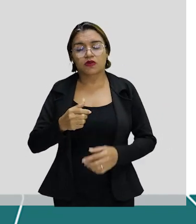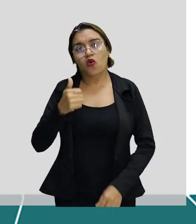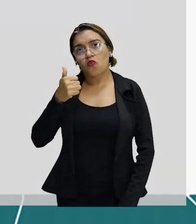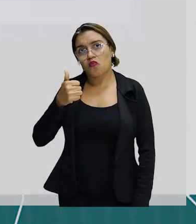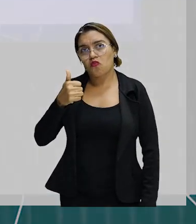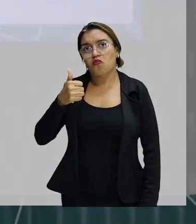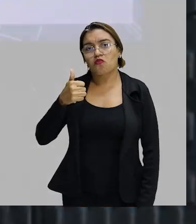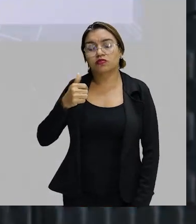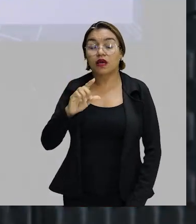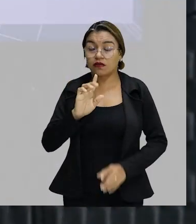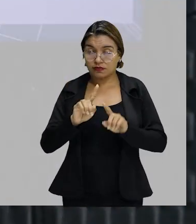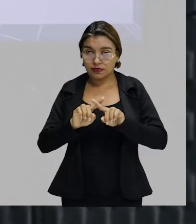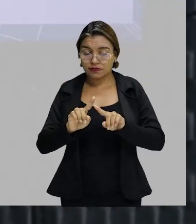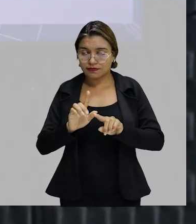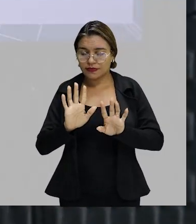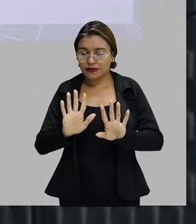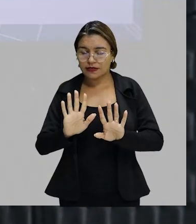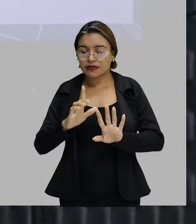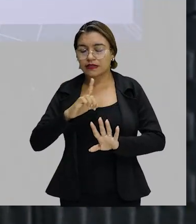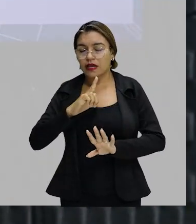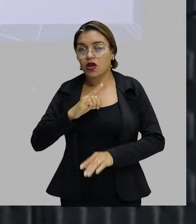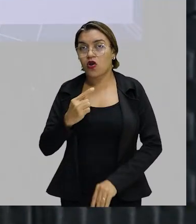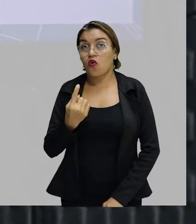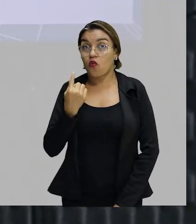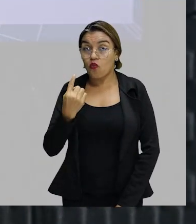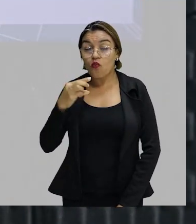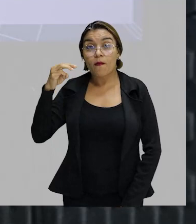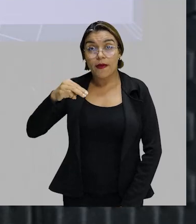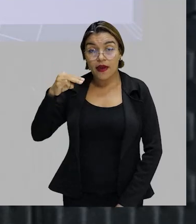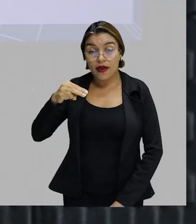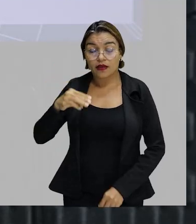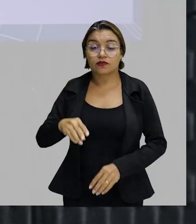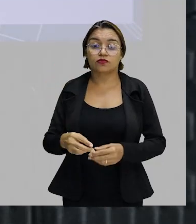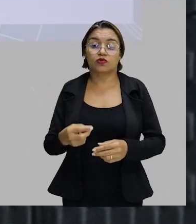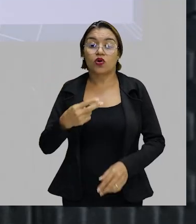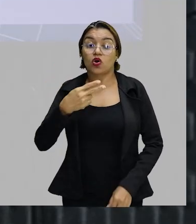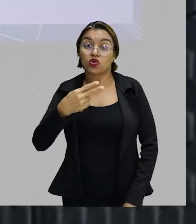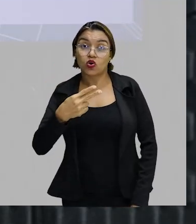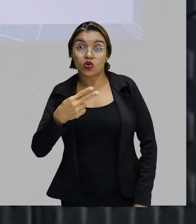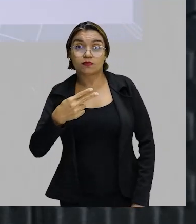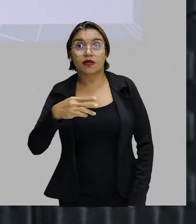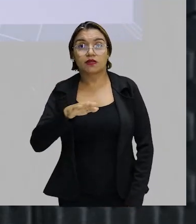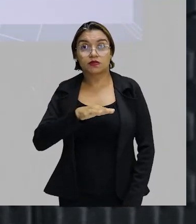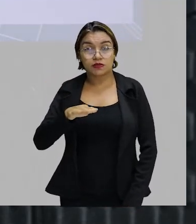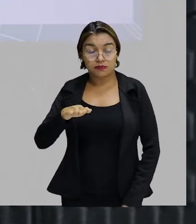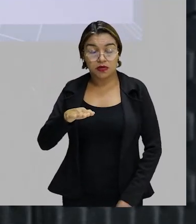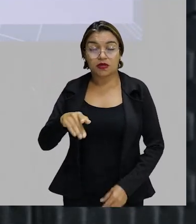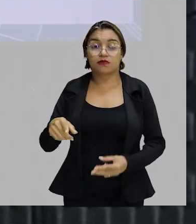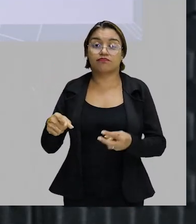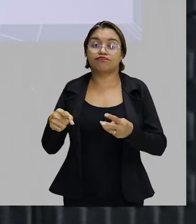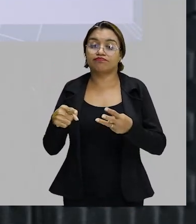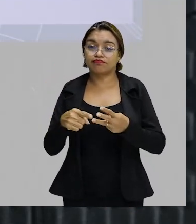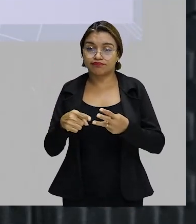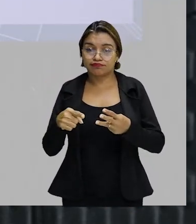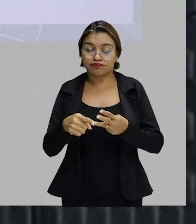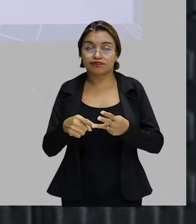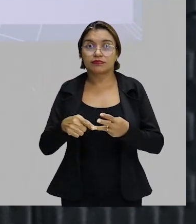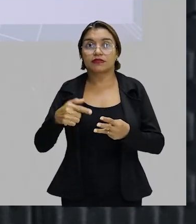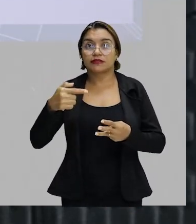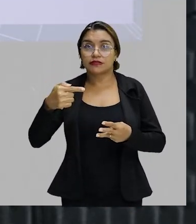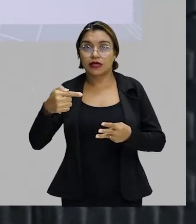existe a plataforma de 2,5 m existe a plataform de 5 m existe a plataforma de